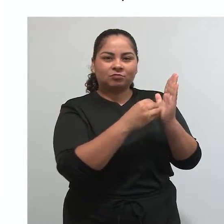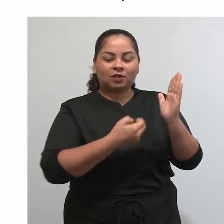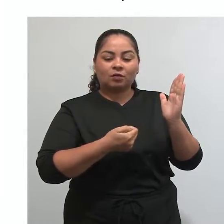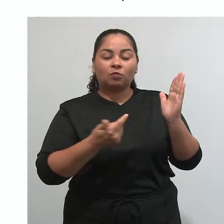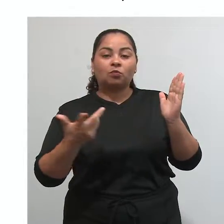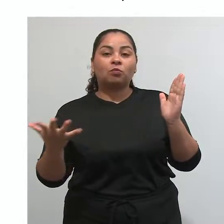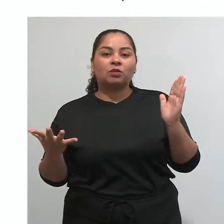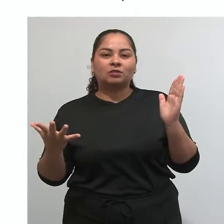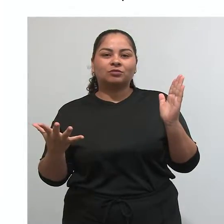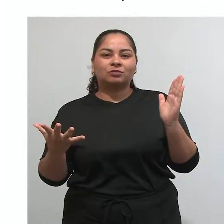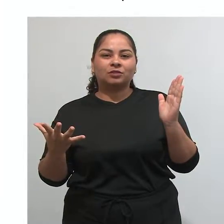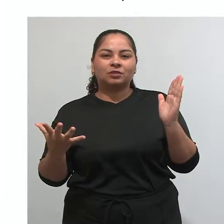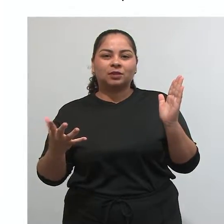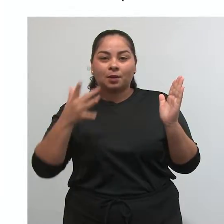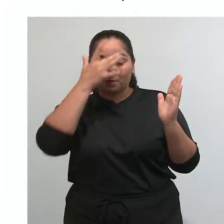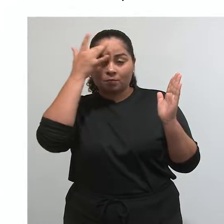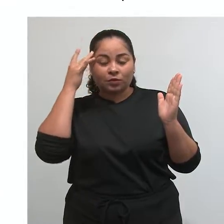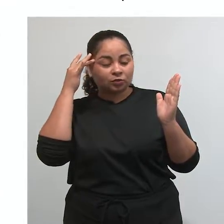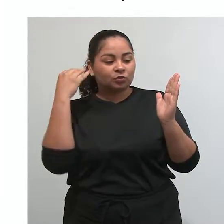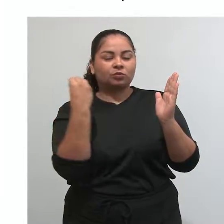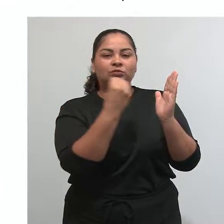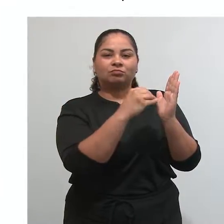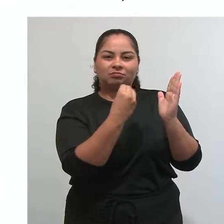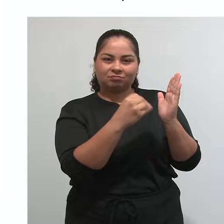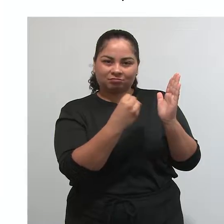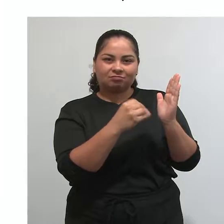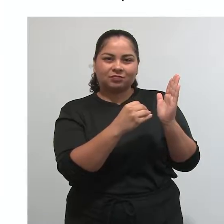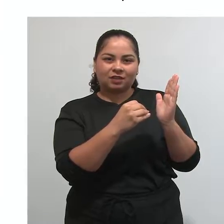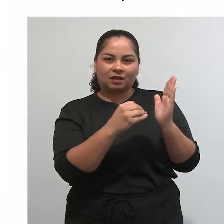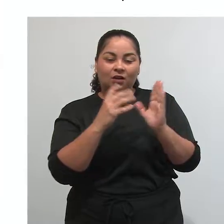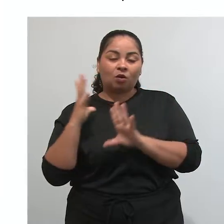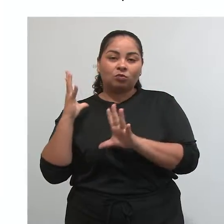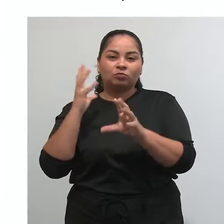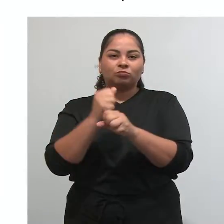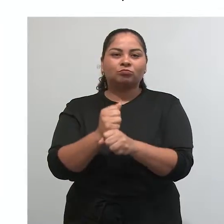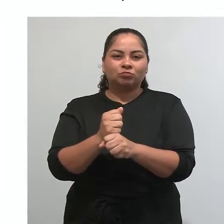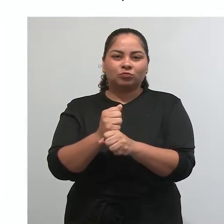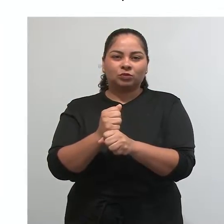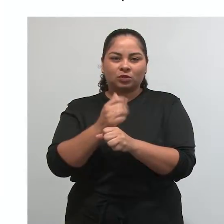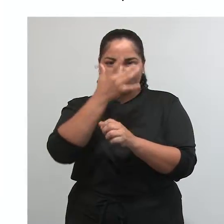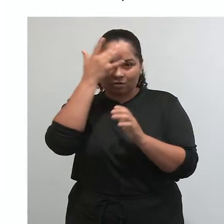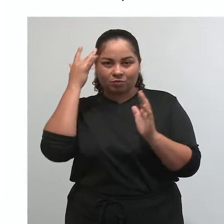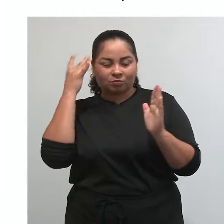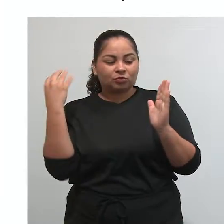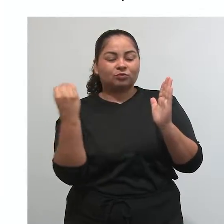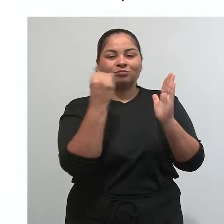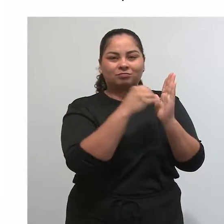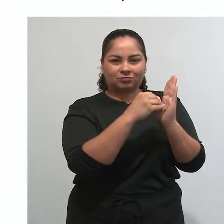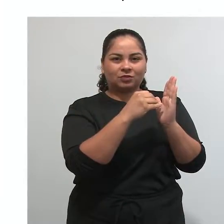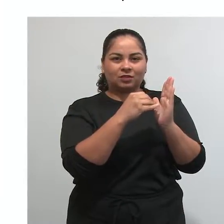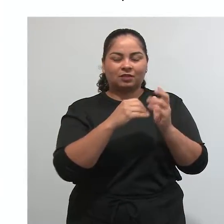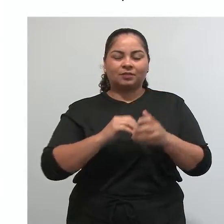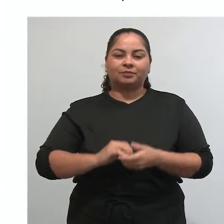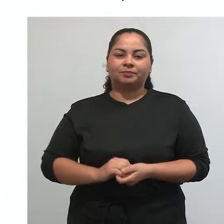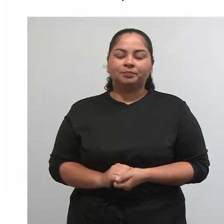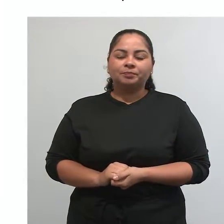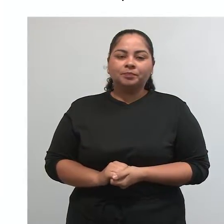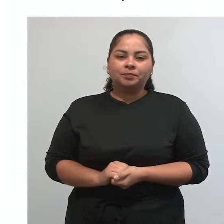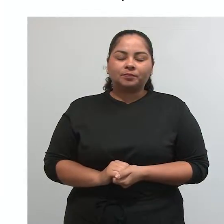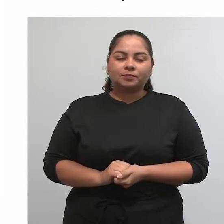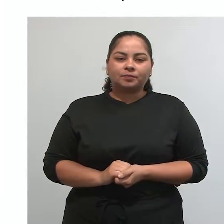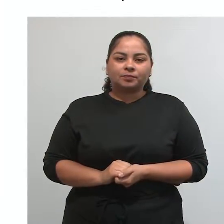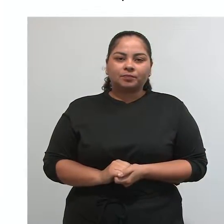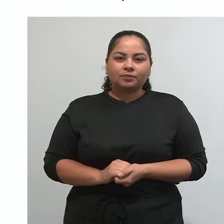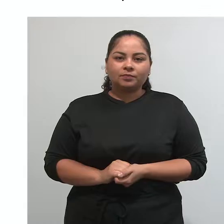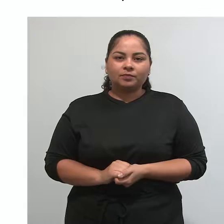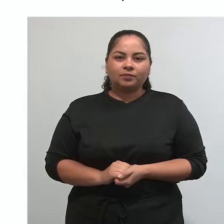né, uma organização não governamental, quantas pessoas aproximadamente vão participar da atividade que eu vou propor? Se você